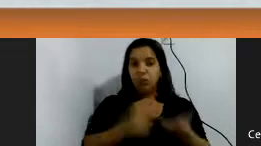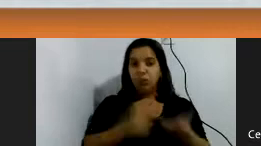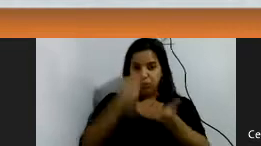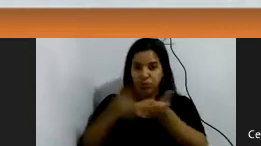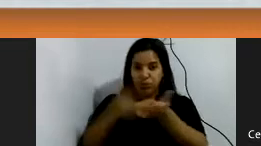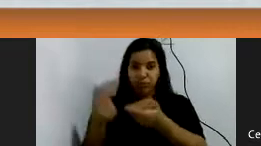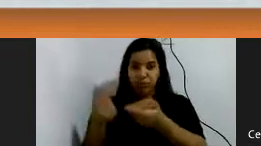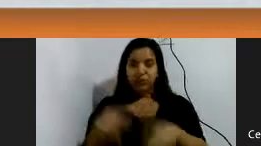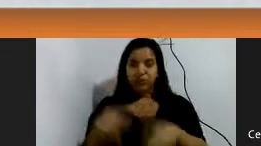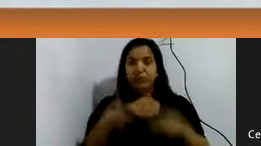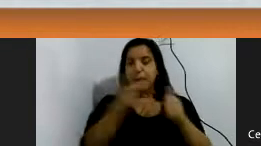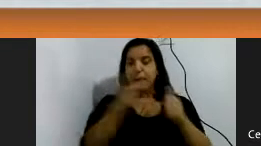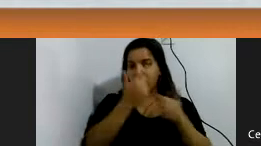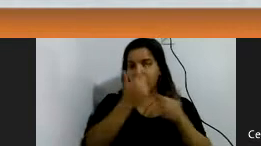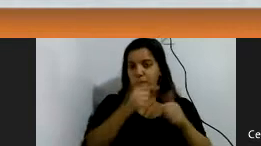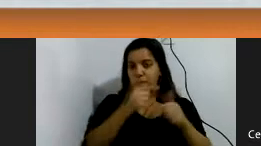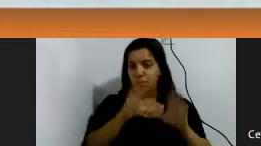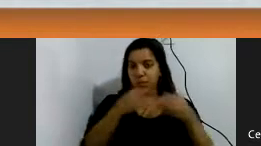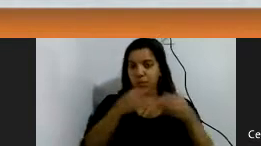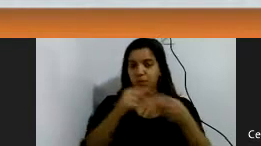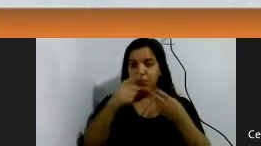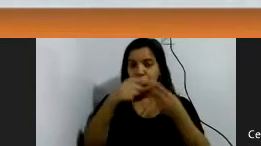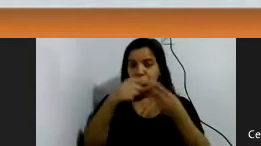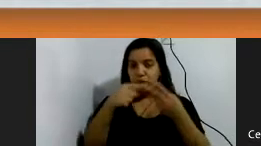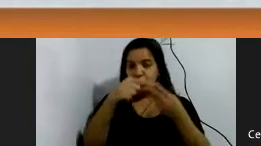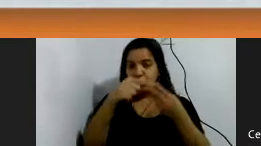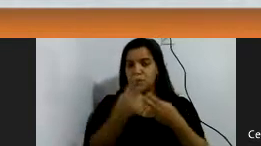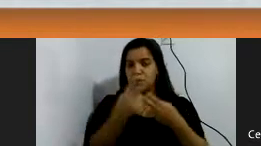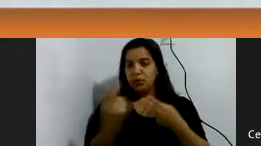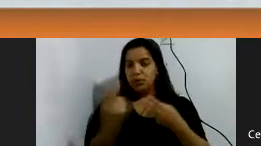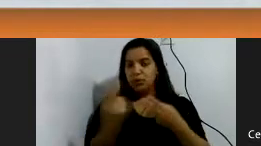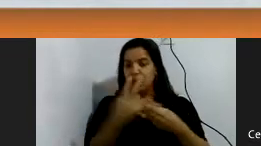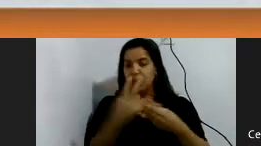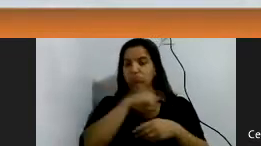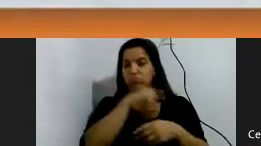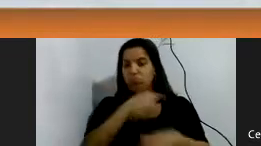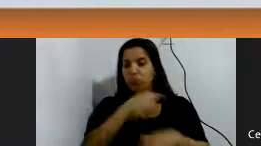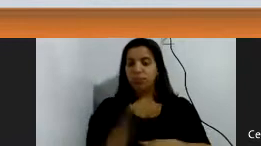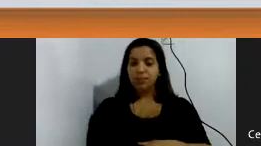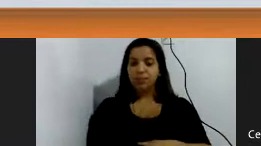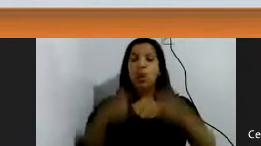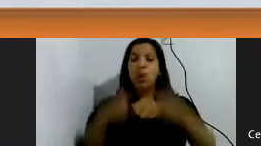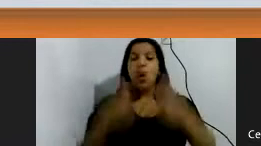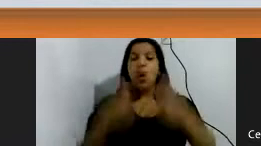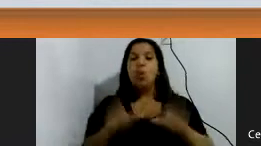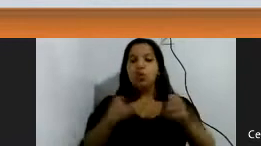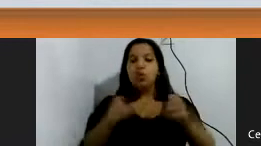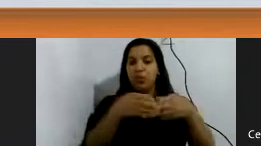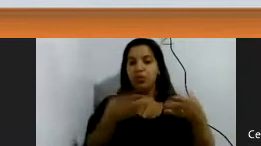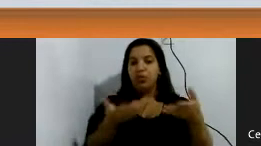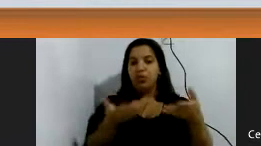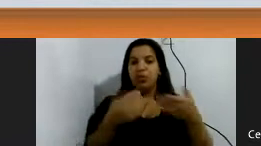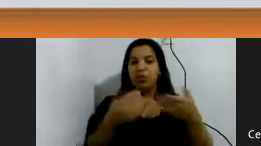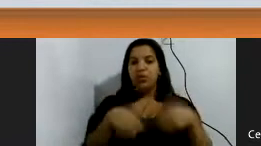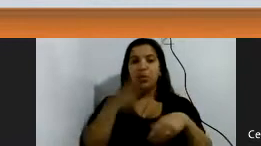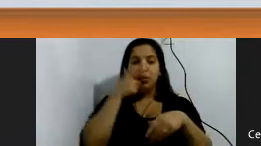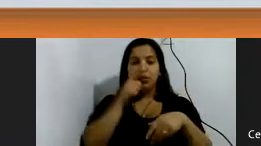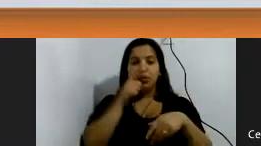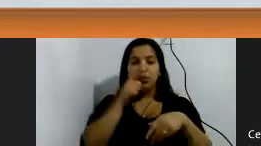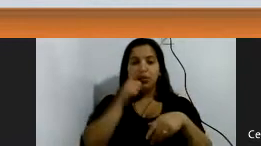gente não tem aglutinação, nesses 2 pocinhos a gente tem aglutinação. Então, onde tem aglutinação, a gente